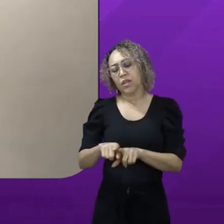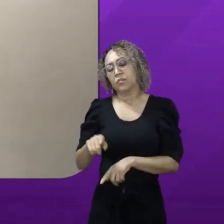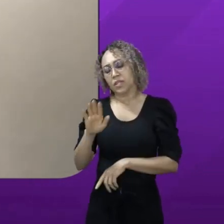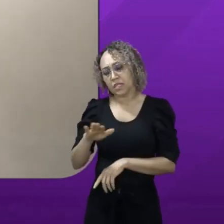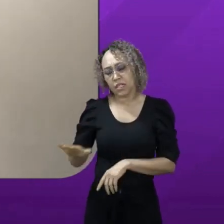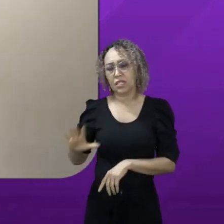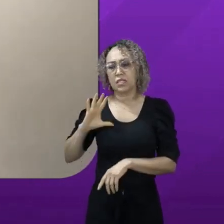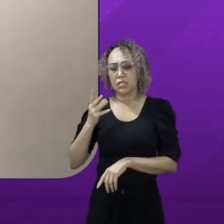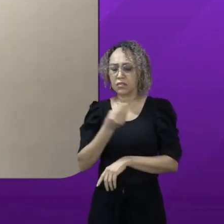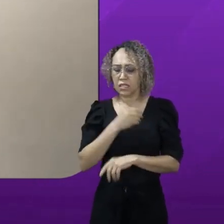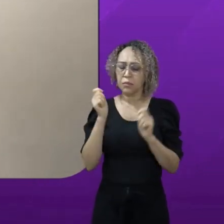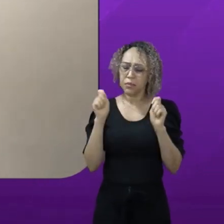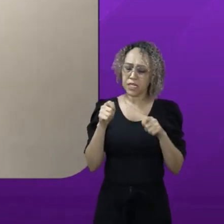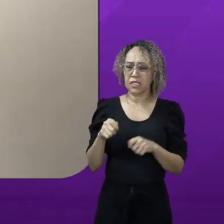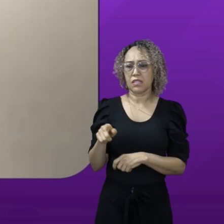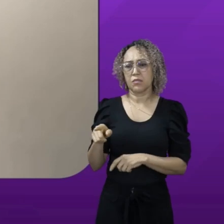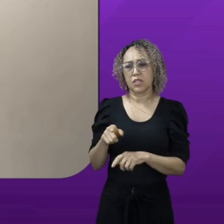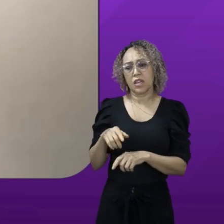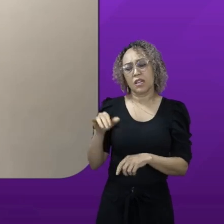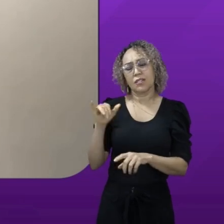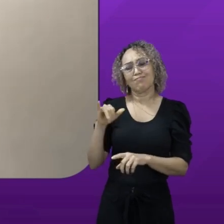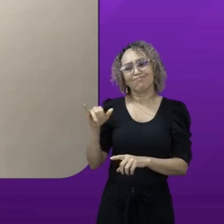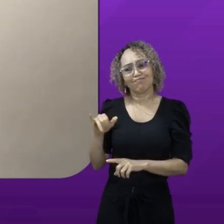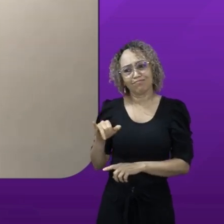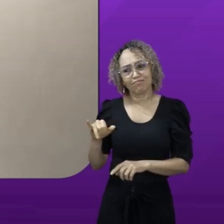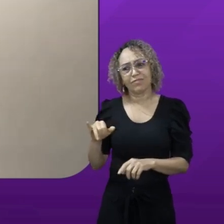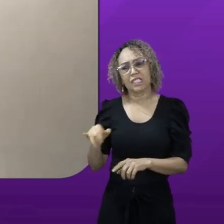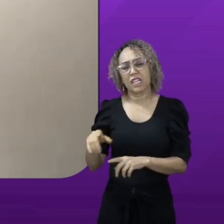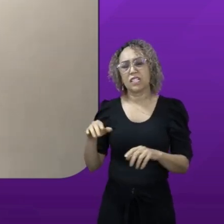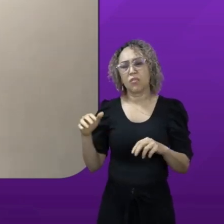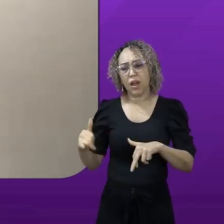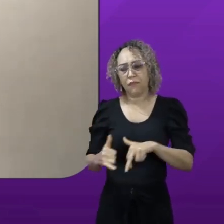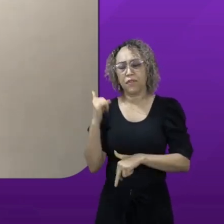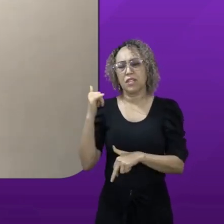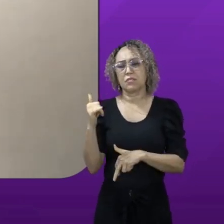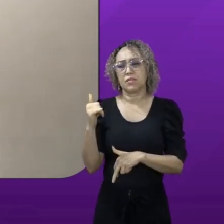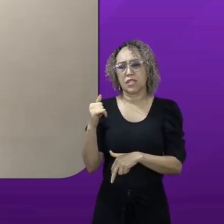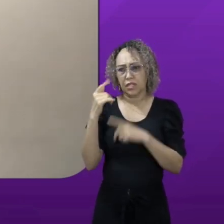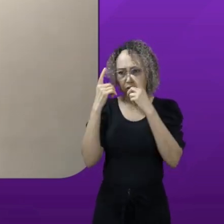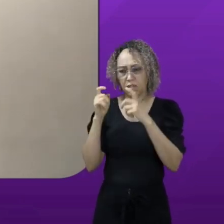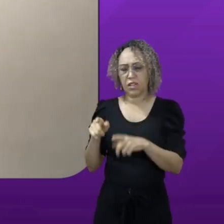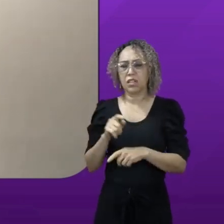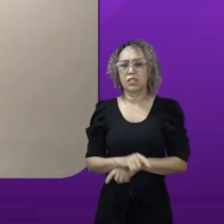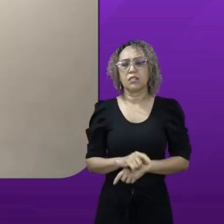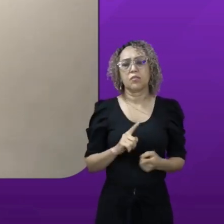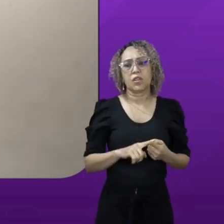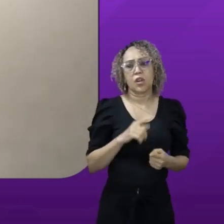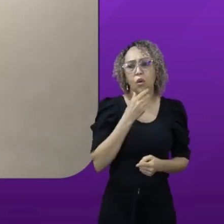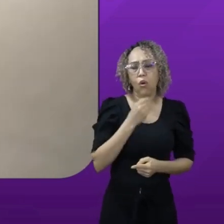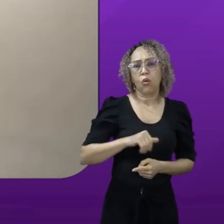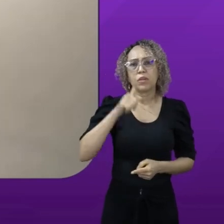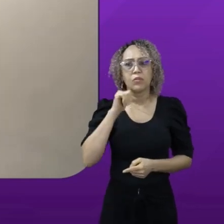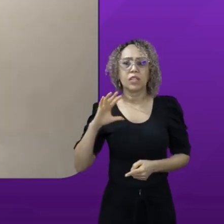A gente precisa ter um olhar digamos que de um recorte de raça, porque mulheres trans, homens trans, negras e negros